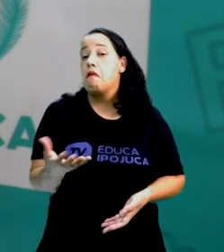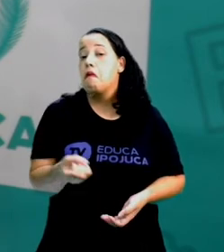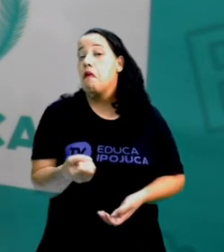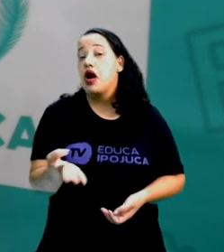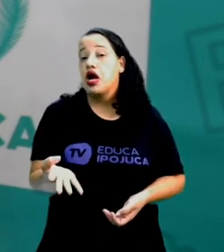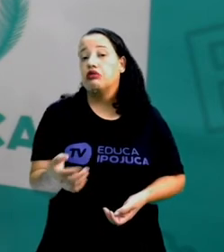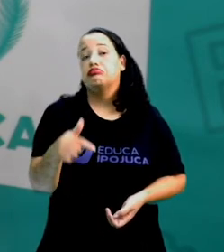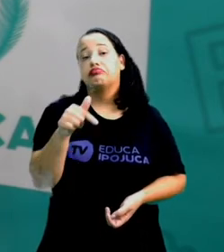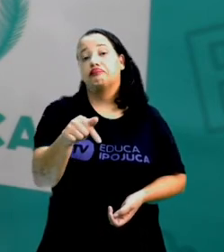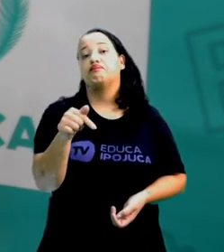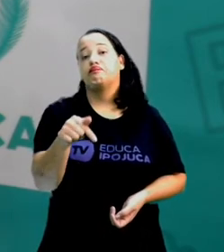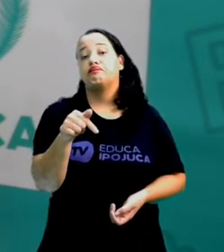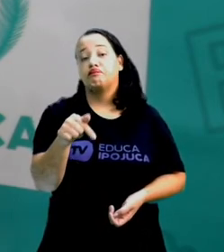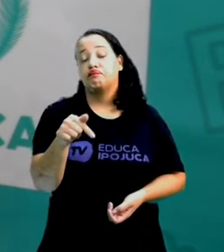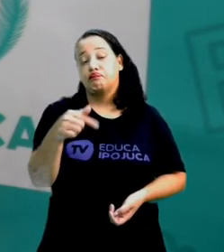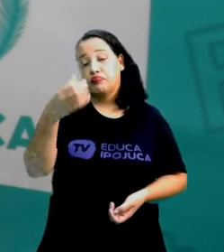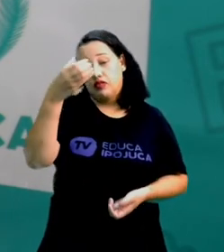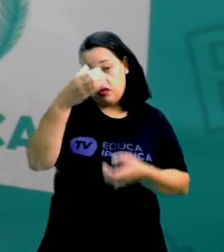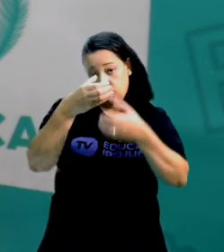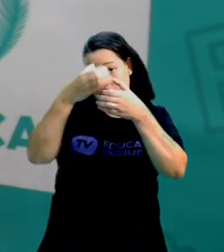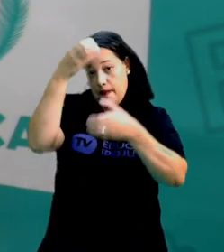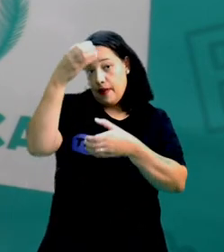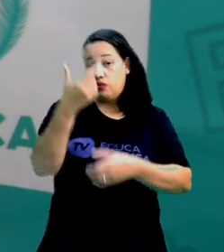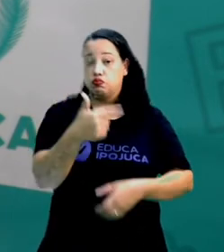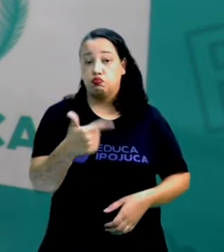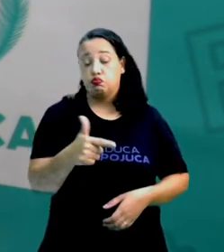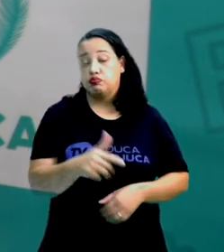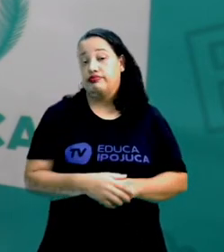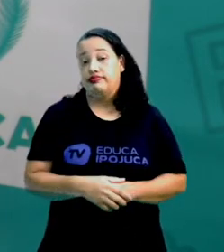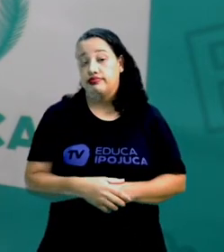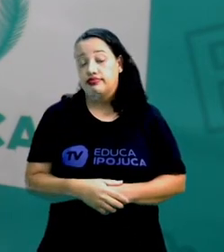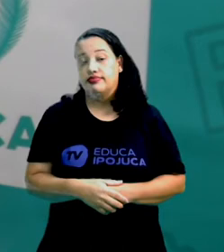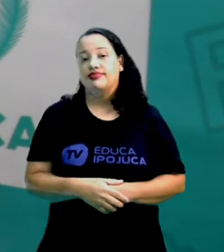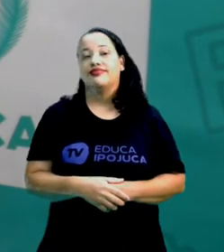Sete palhaços. Não é isso, crianças? Muito bem.